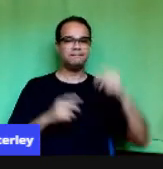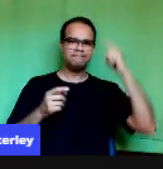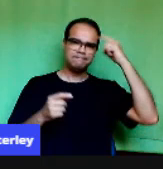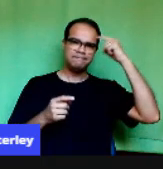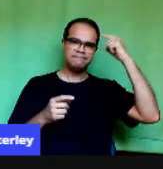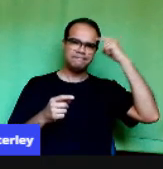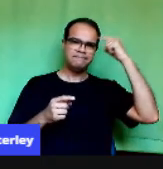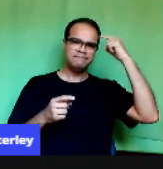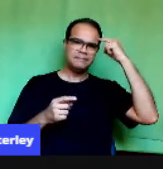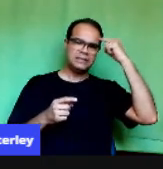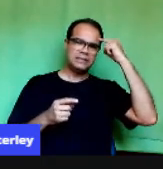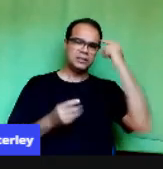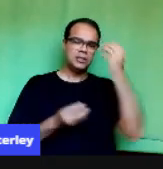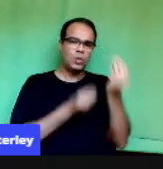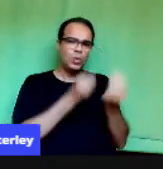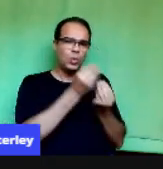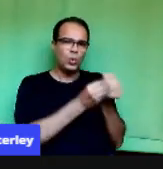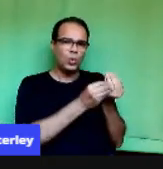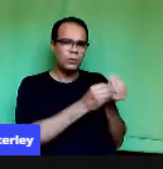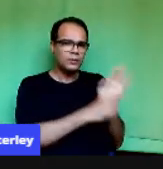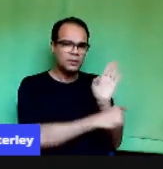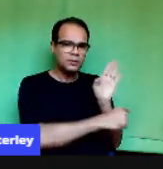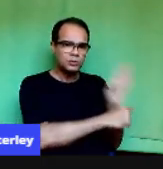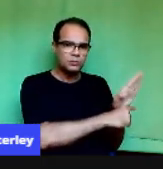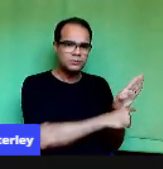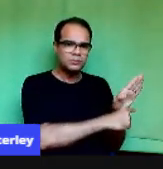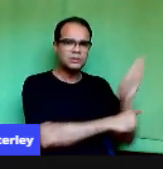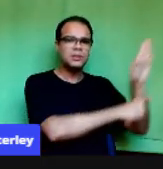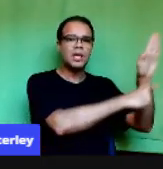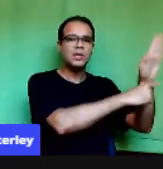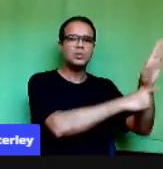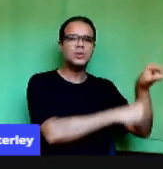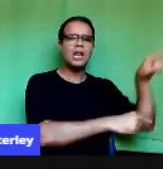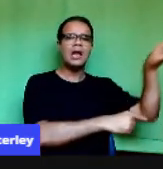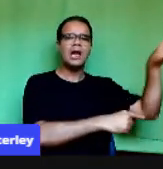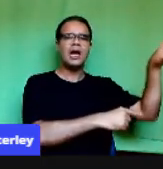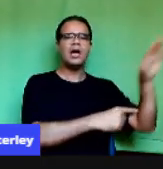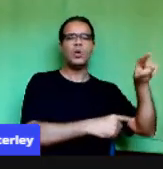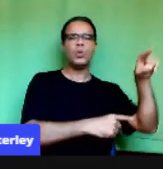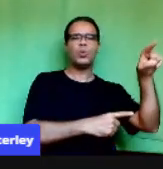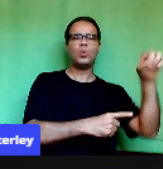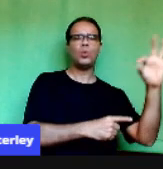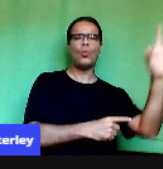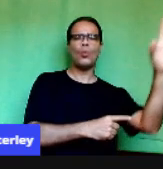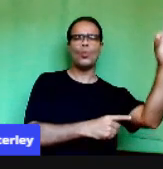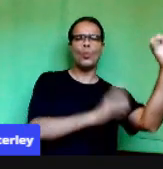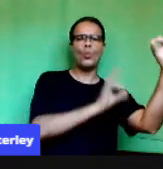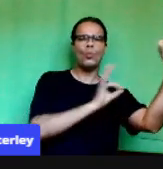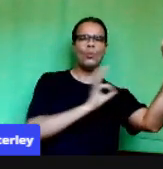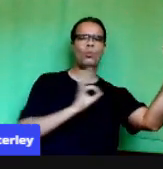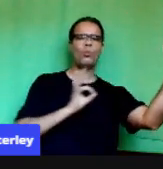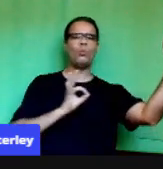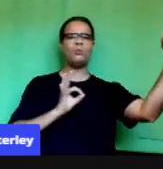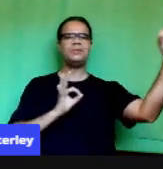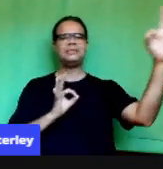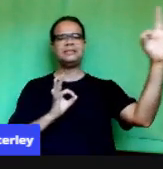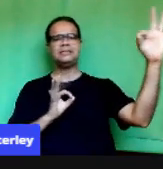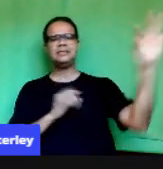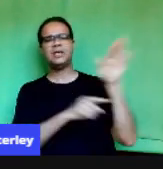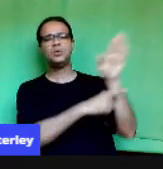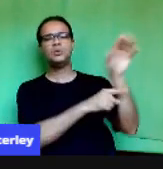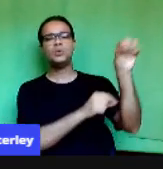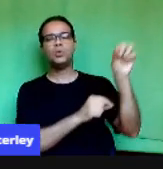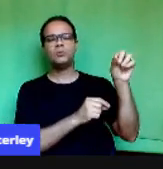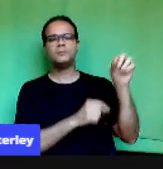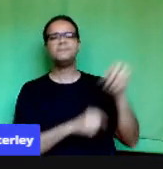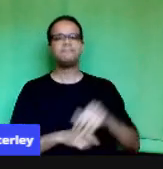analisada, refletida, estudada e vir um grande campo de pesquisa. Não é verdade? Eu tenho certeza que você que trabalha na